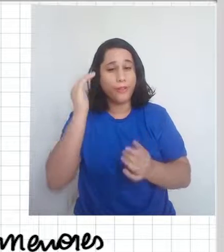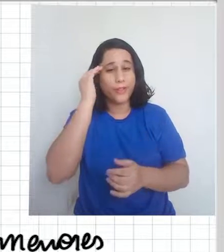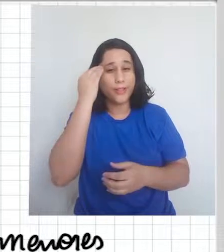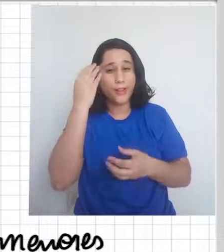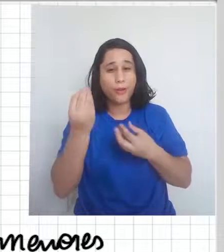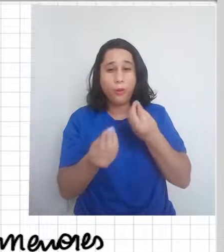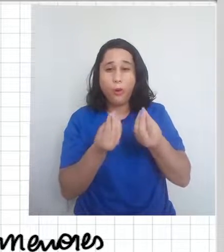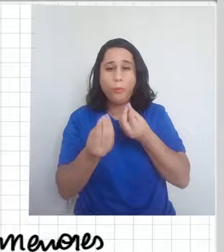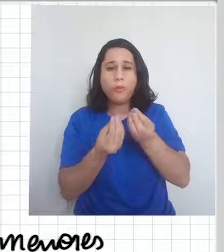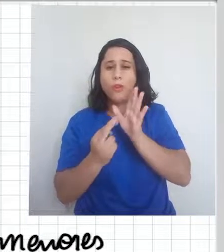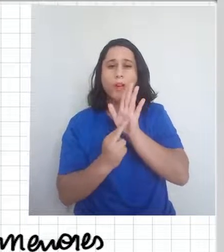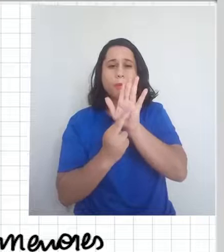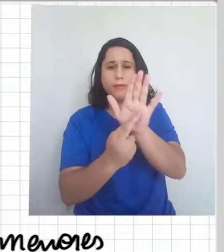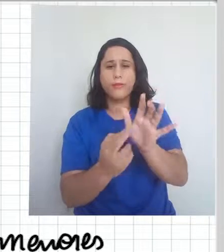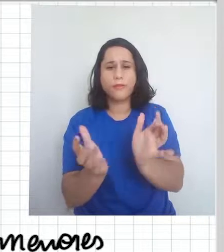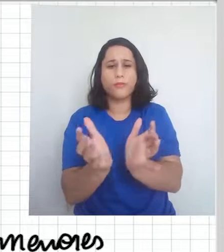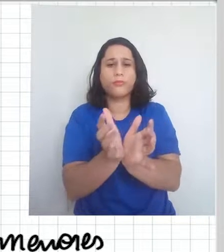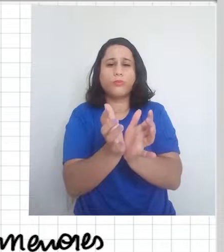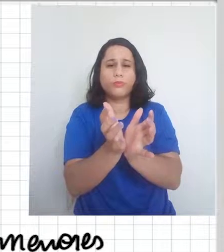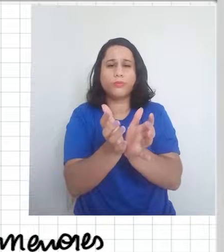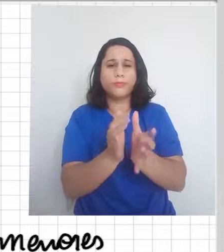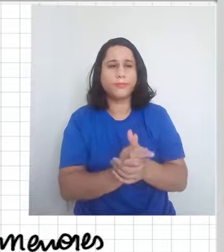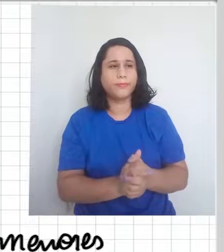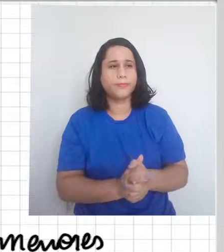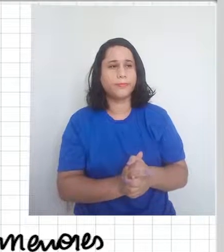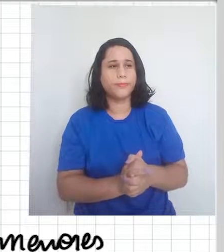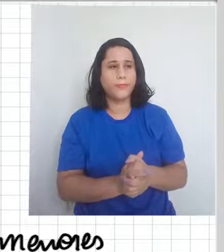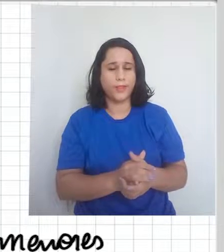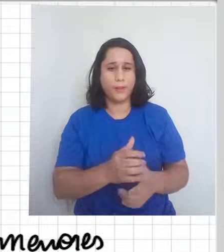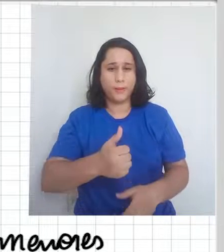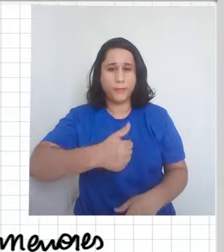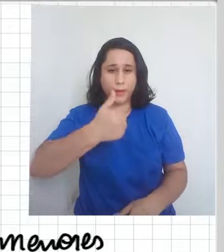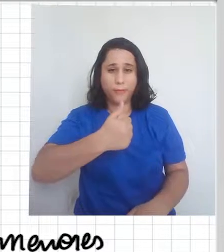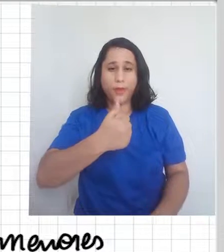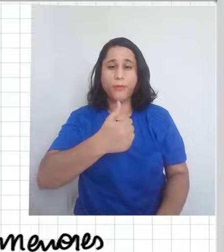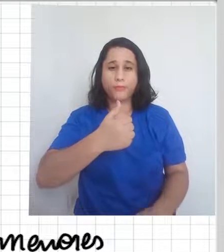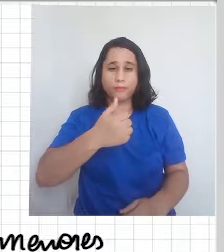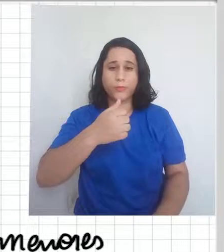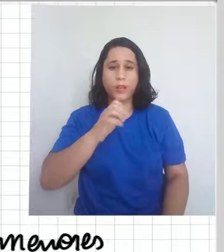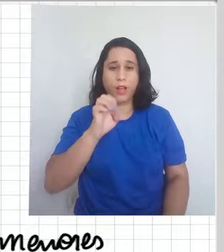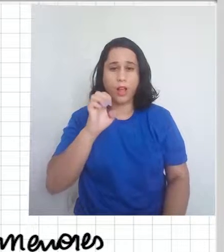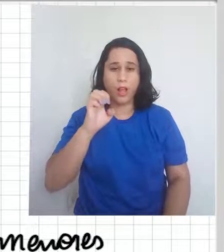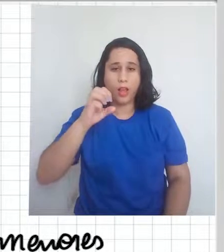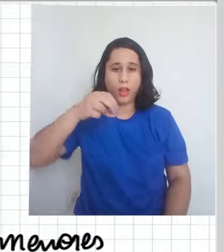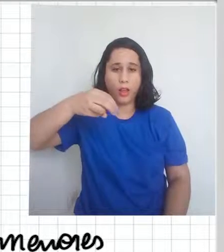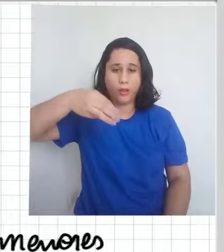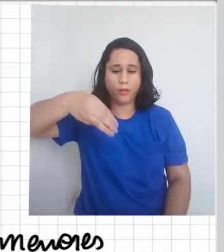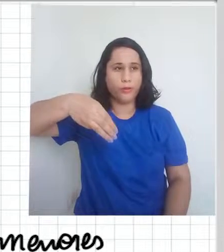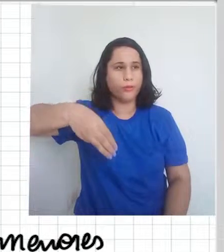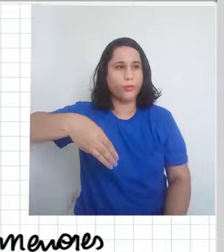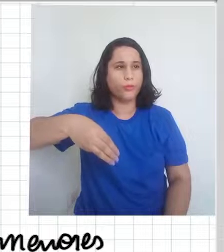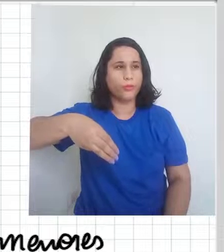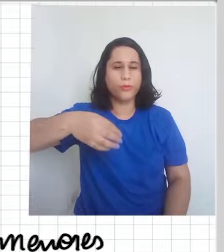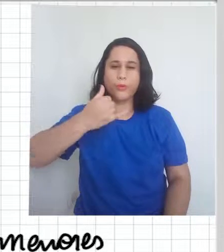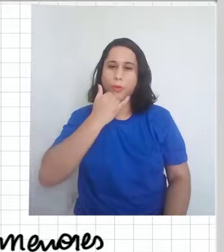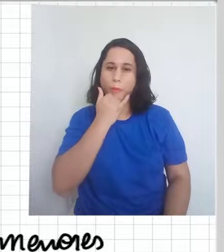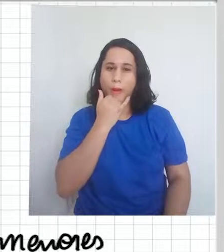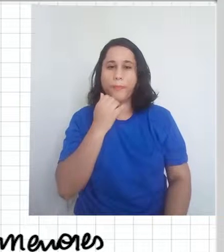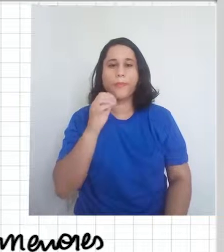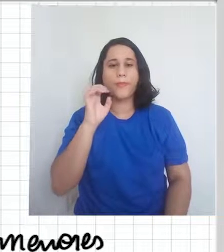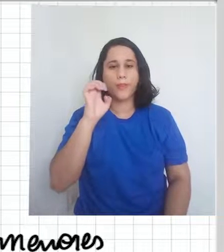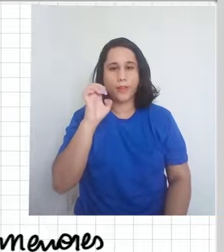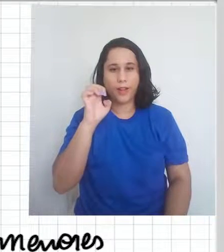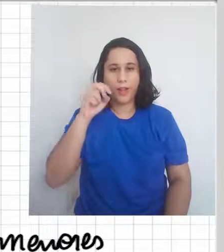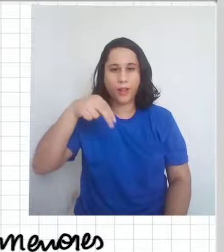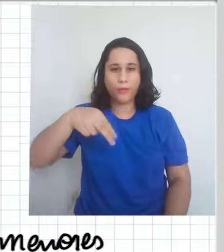entender as representações dos conjuntos. Primeiro, enumeração ou extensão. Como é que a gente